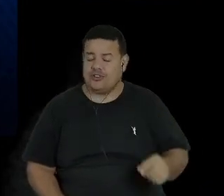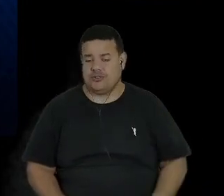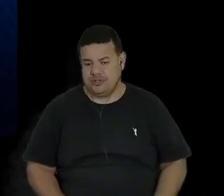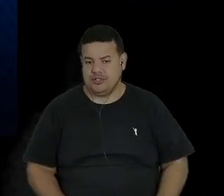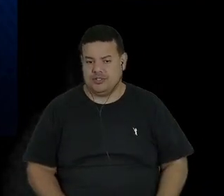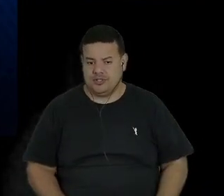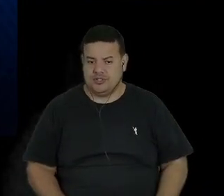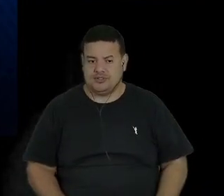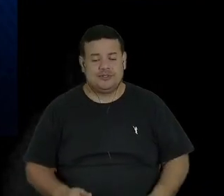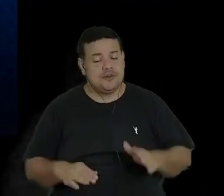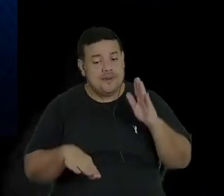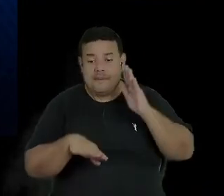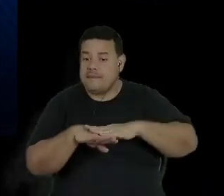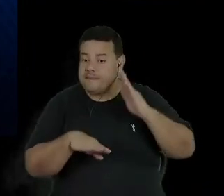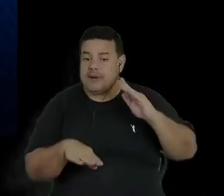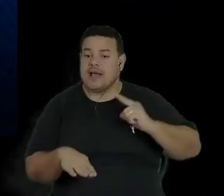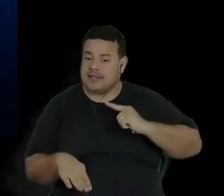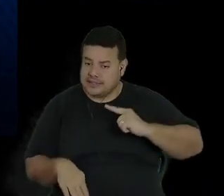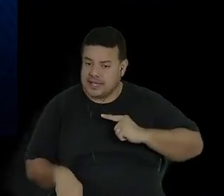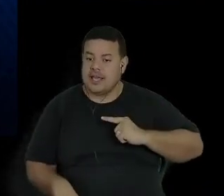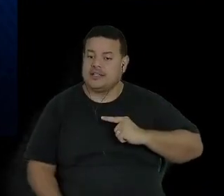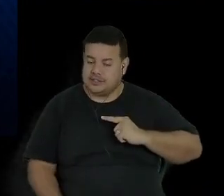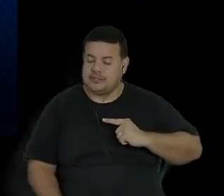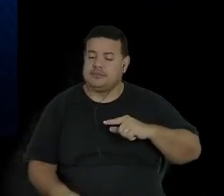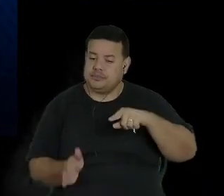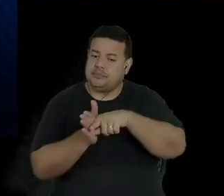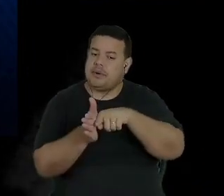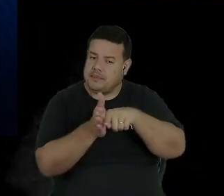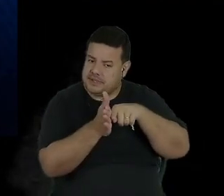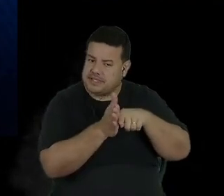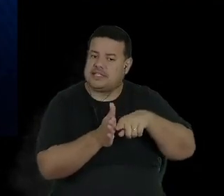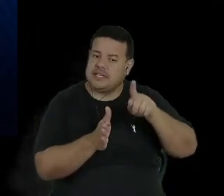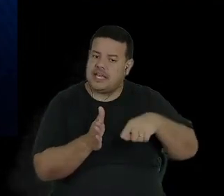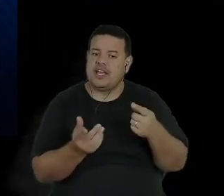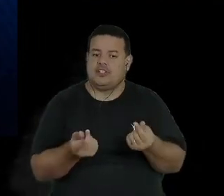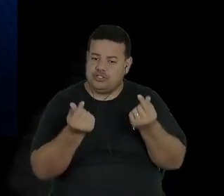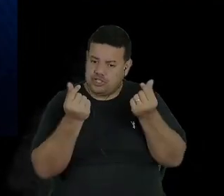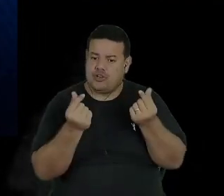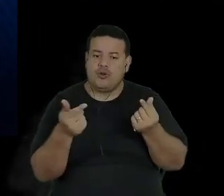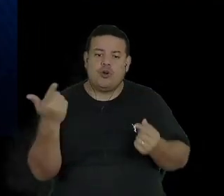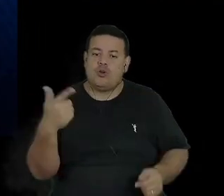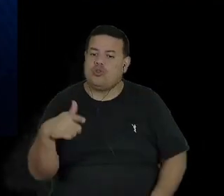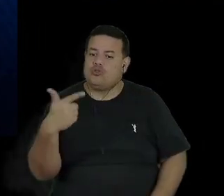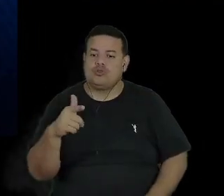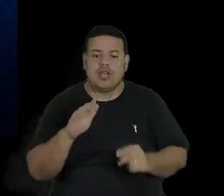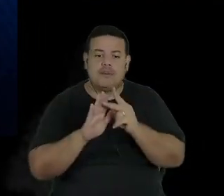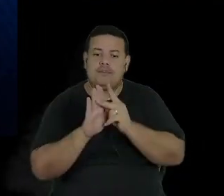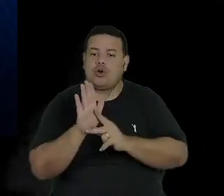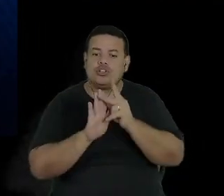tem para a pesquisa é dinheiro, não tem projeto.